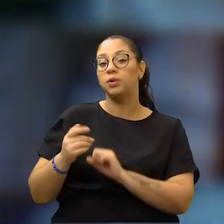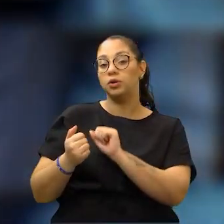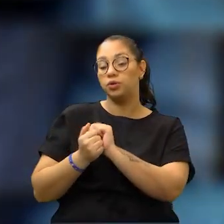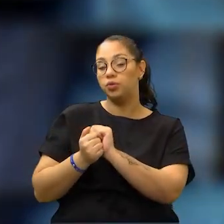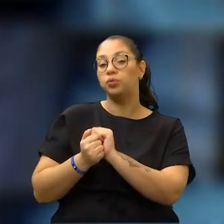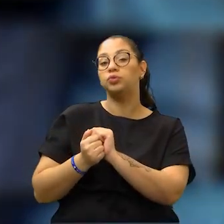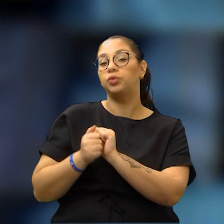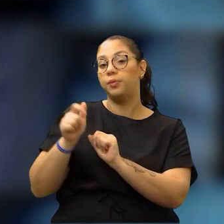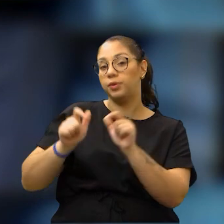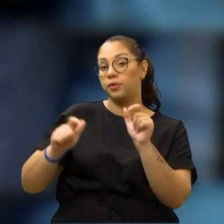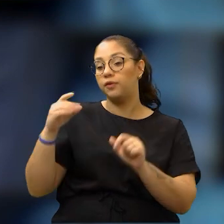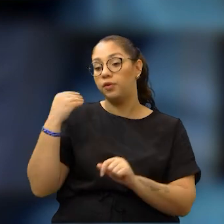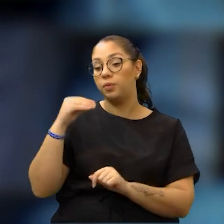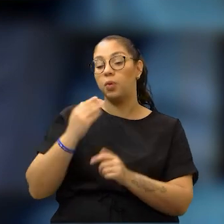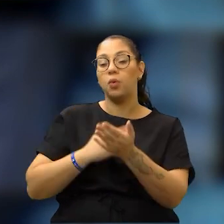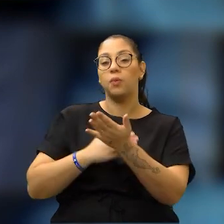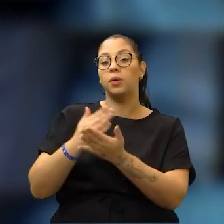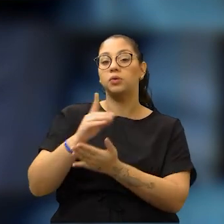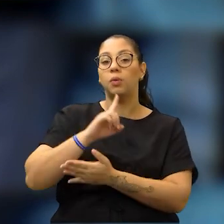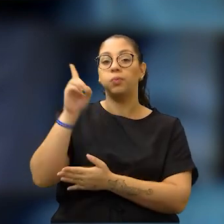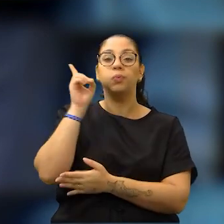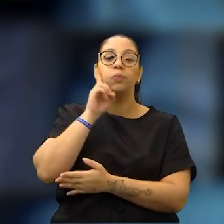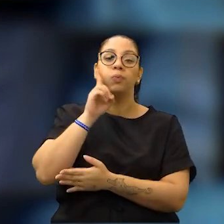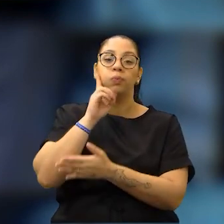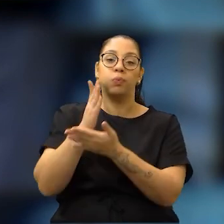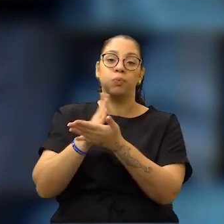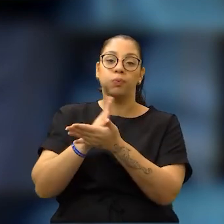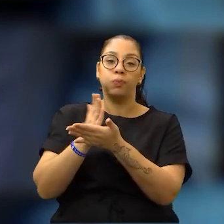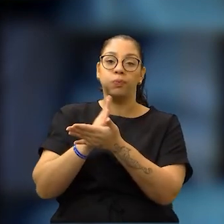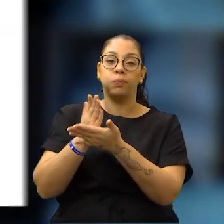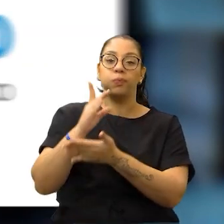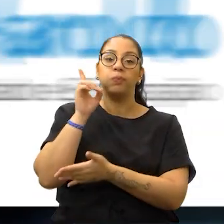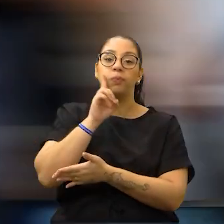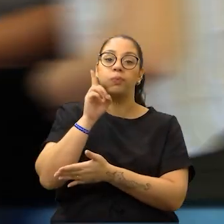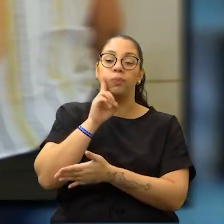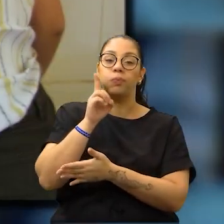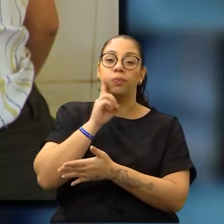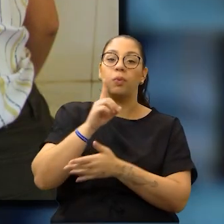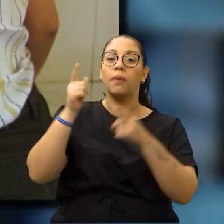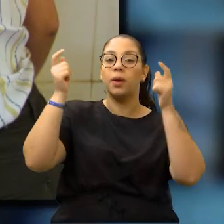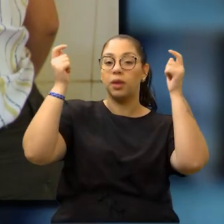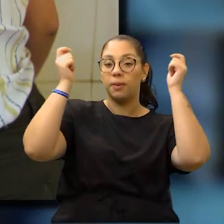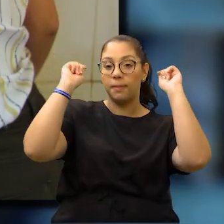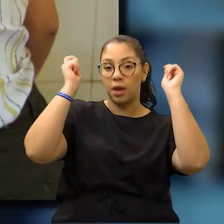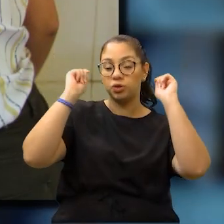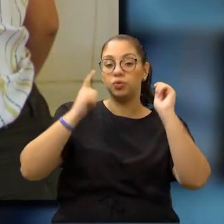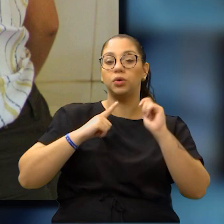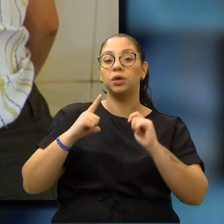Unidos, na fronteira dos Estados Unidos com o México, onde existiam gangues.